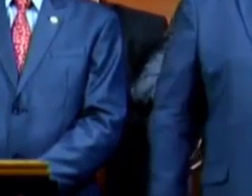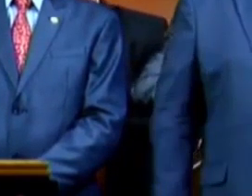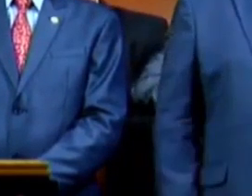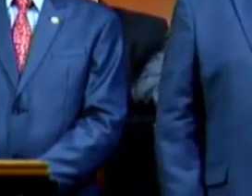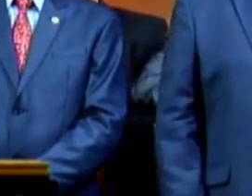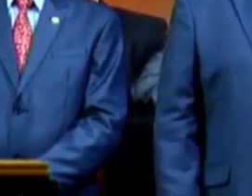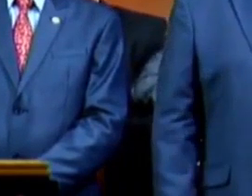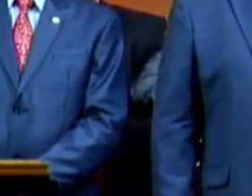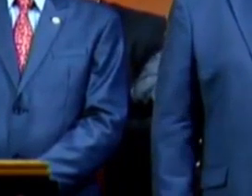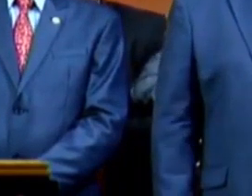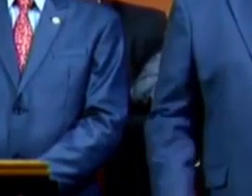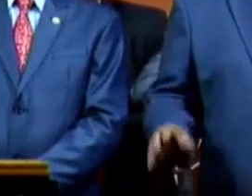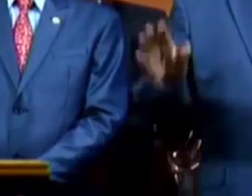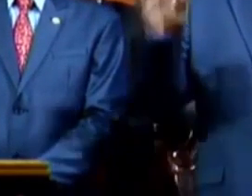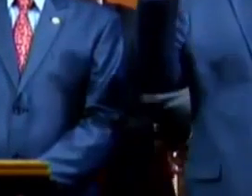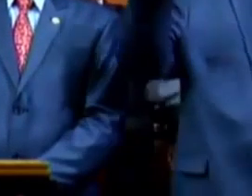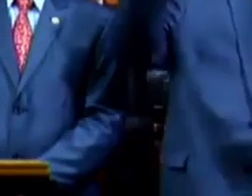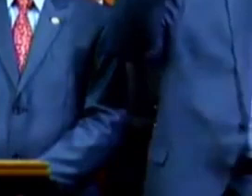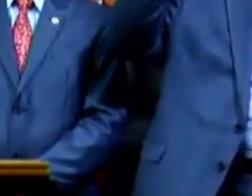de novo,